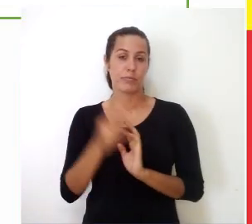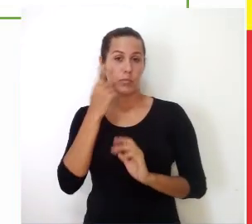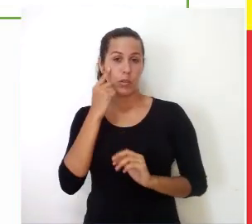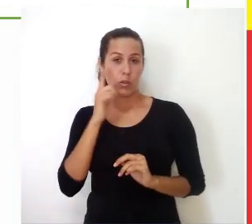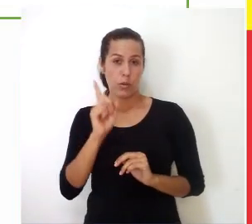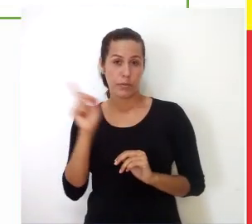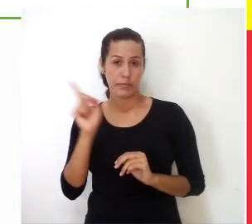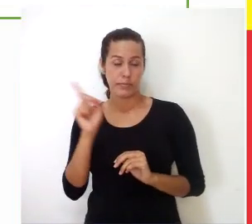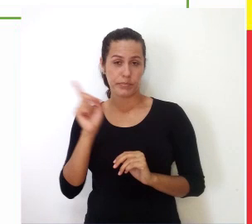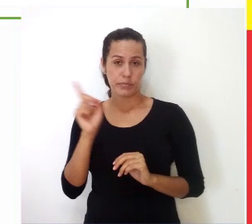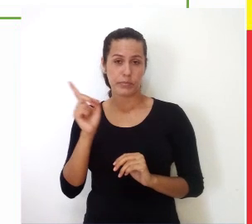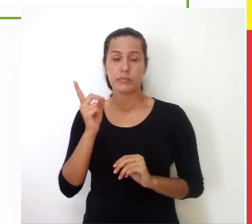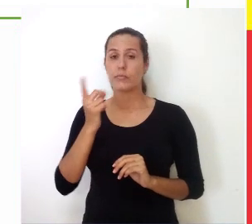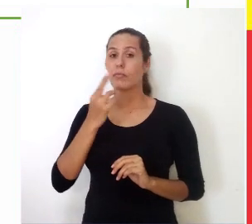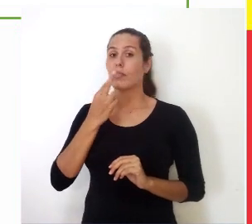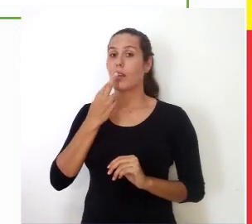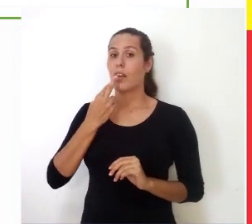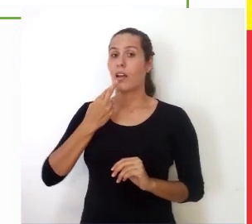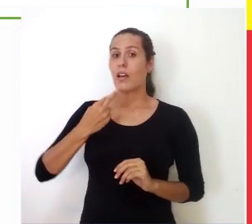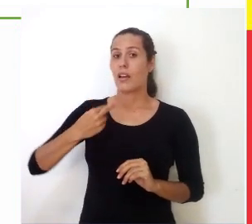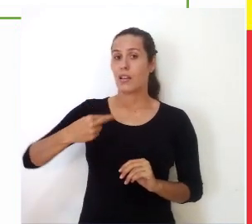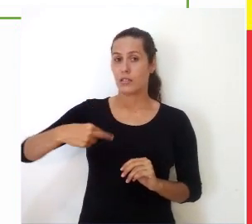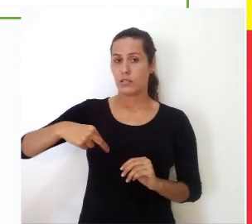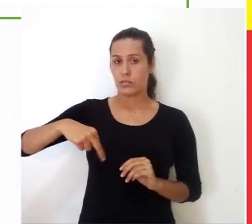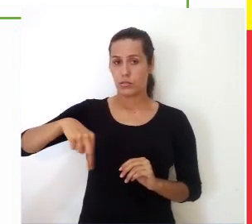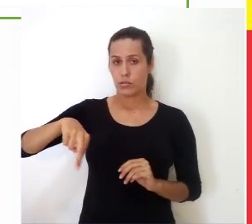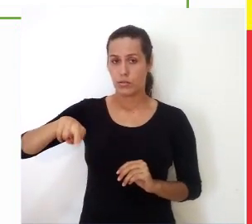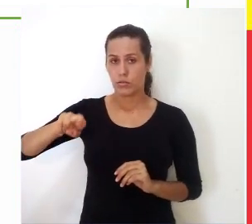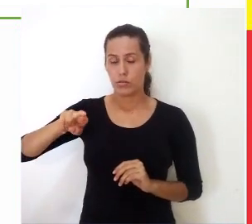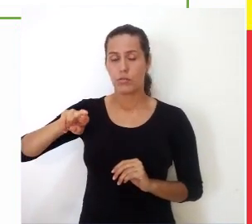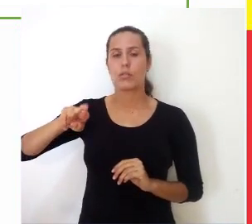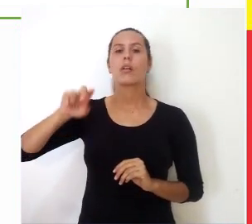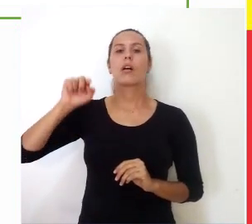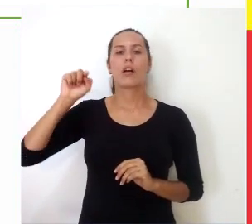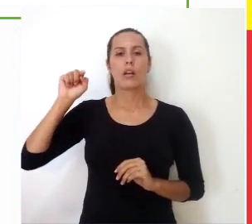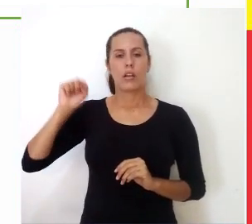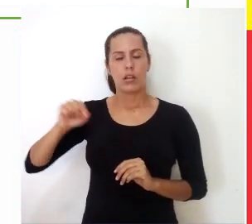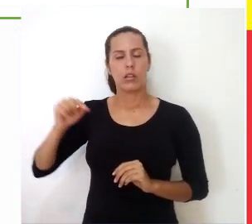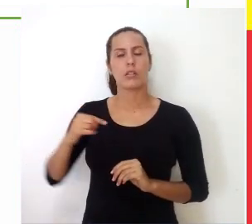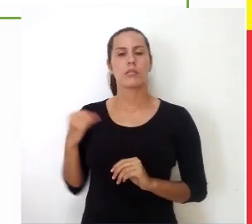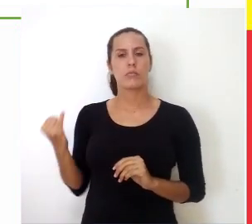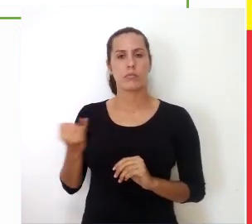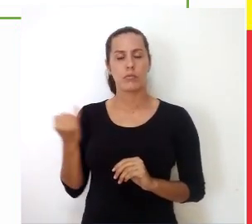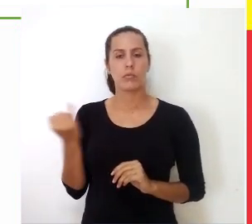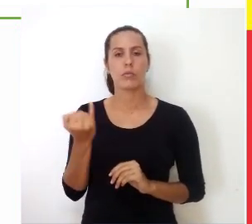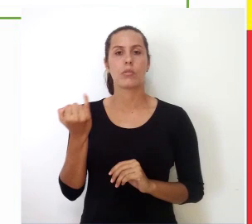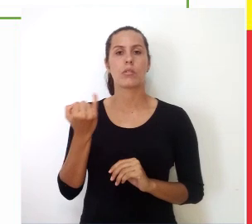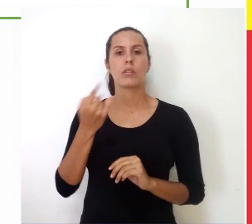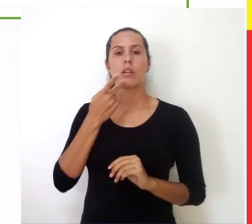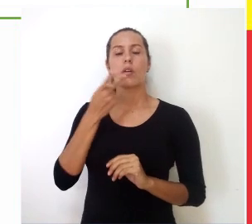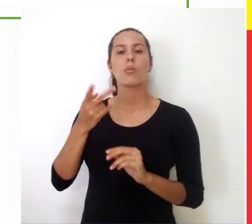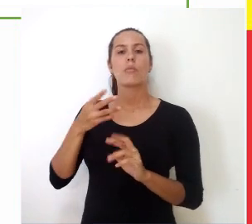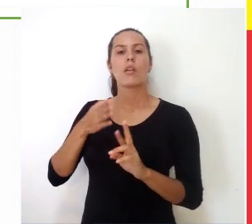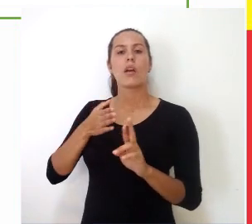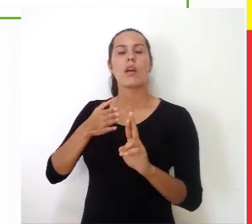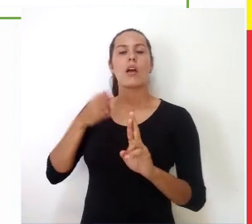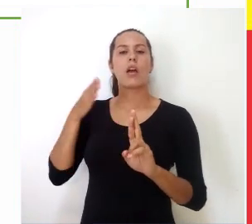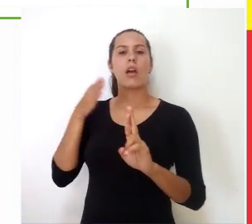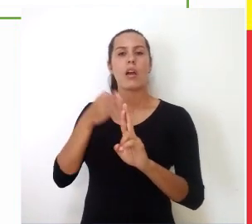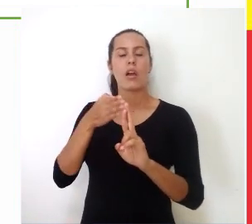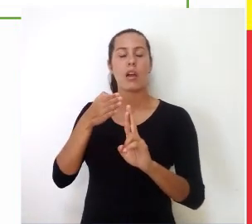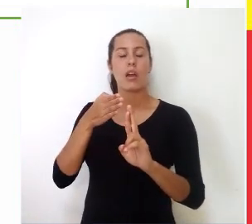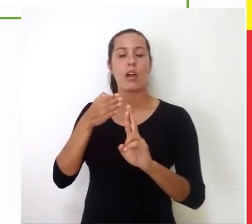o seguinte ponto. As religiões têm servido de referencial para nós em questões éticas e